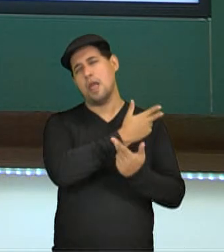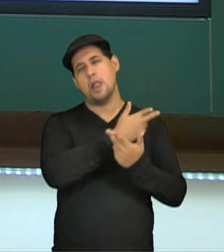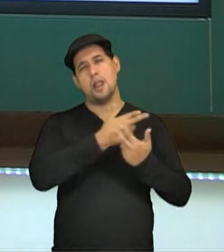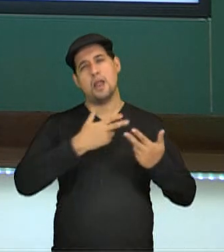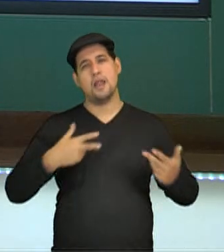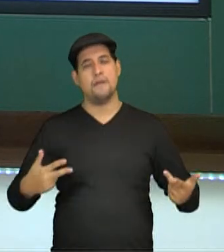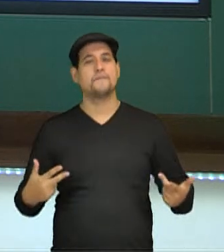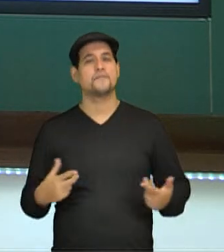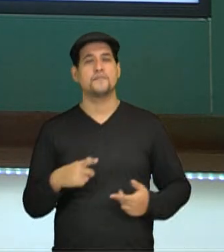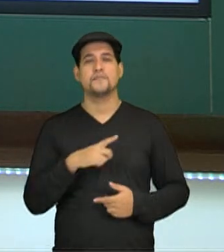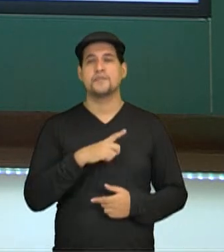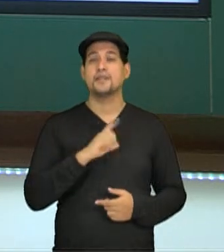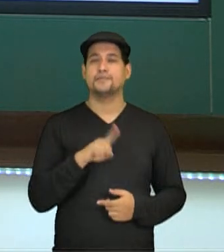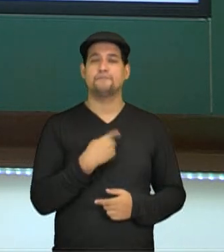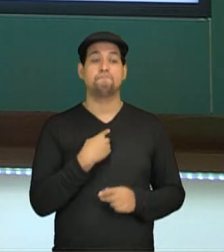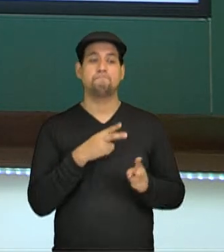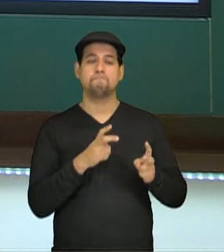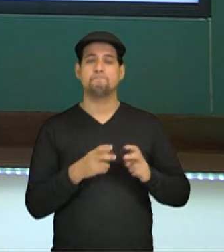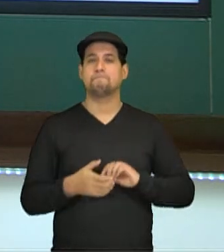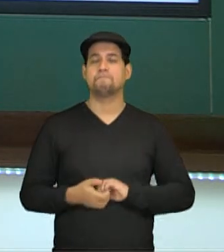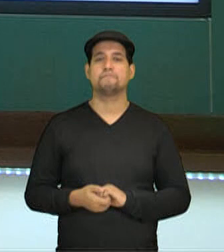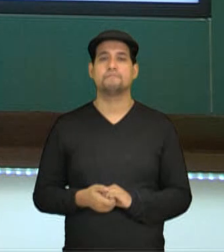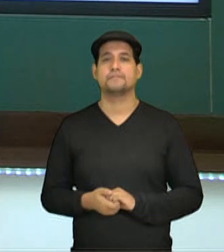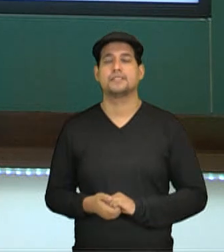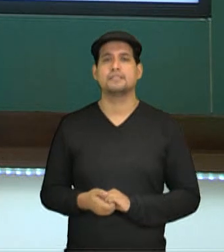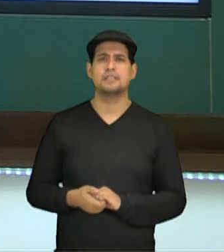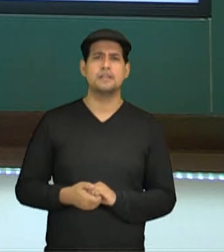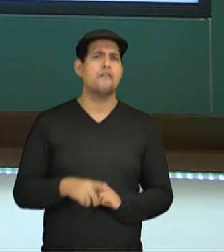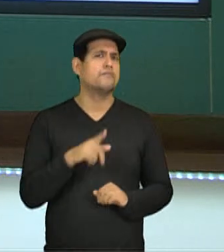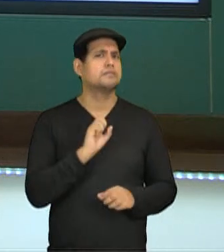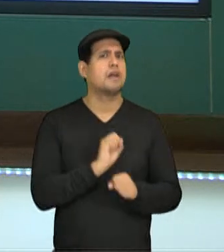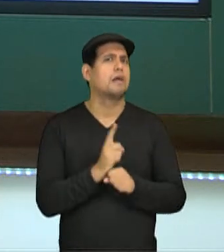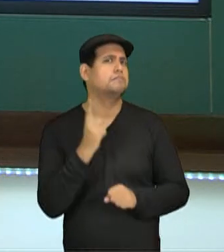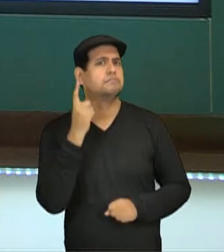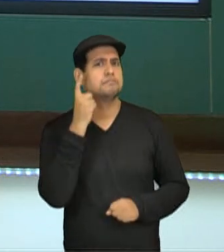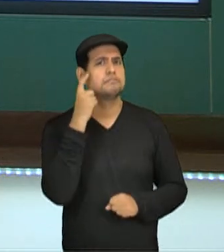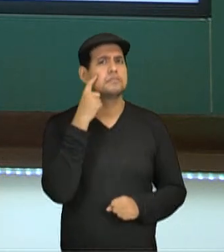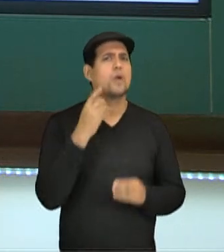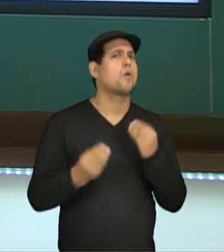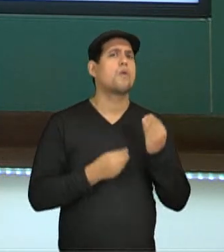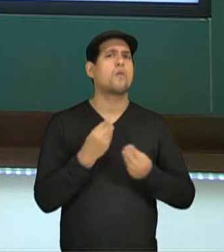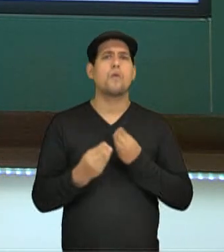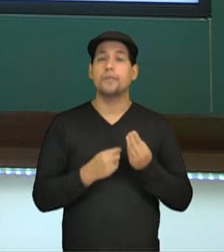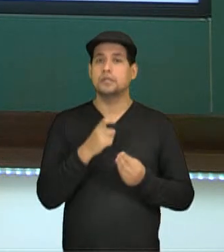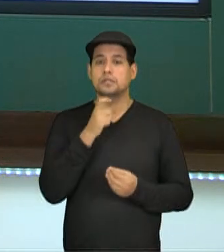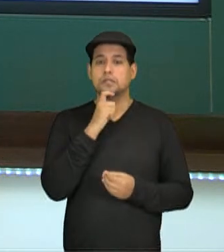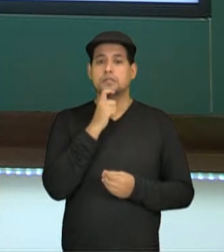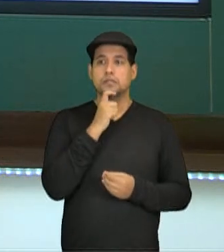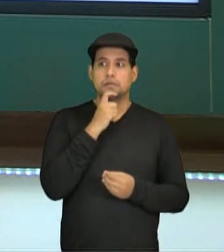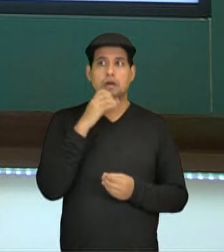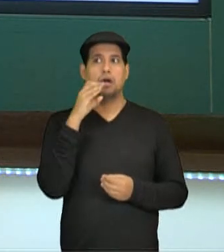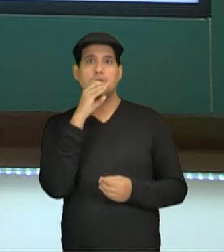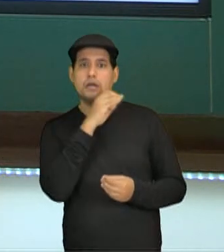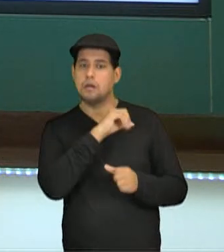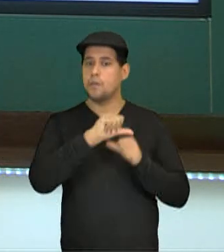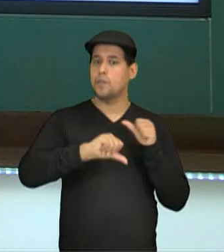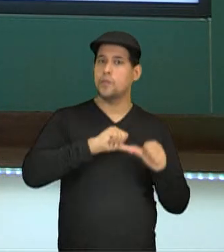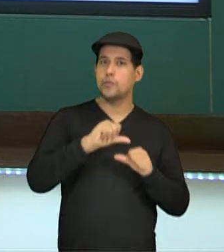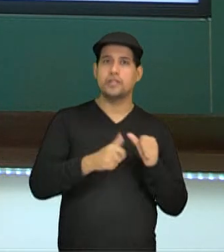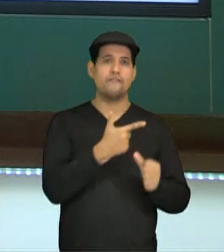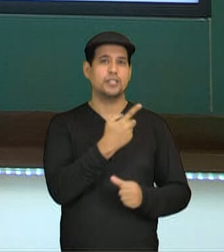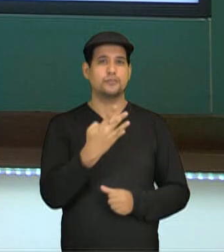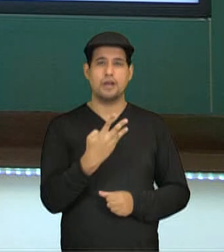exemplos, tá bom? E é isso que nós vamos ver. Você já parou para pensar em como a temperatura varia ao longo de